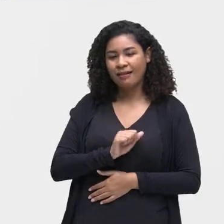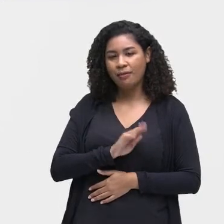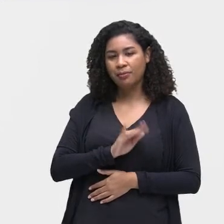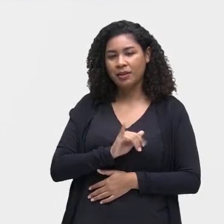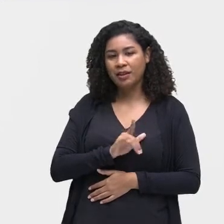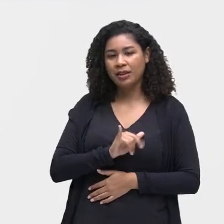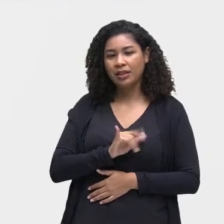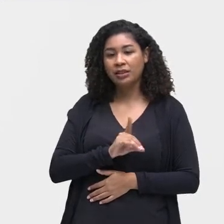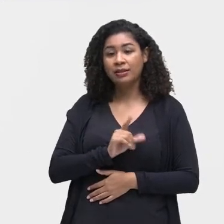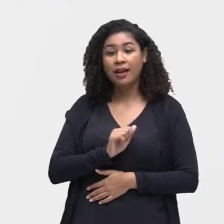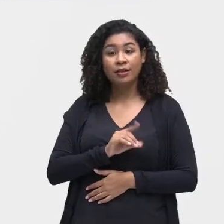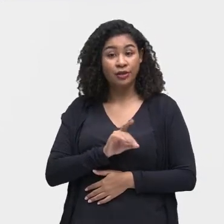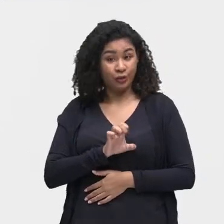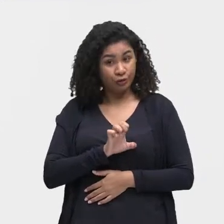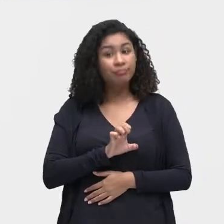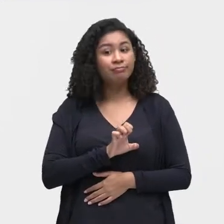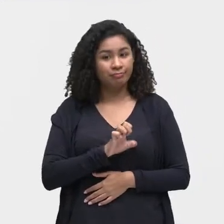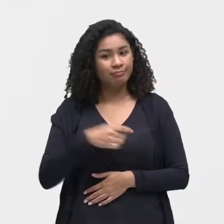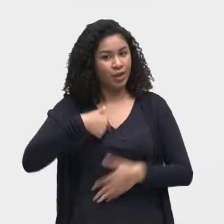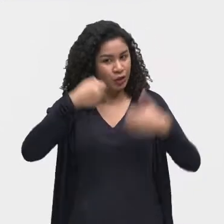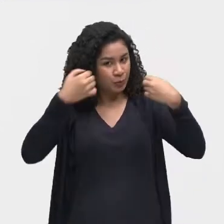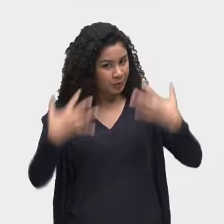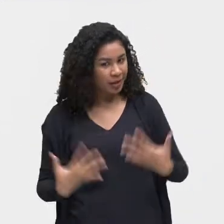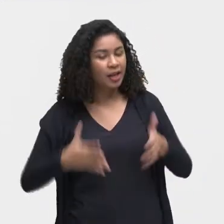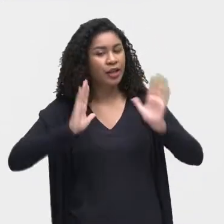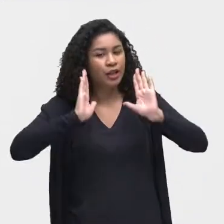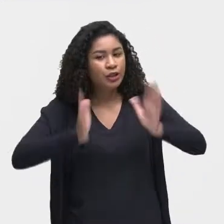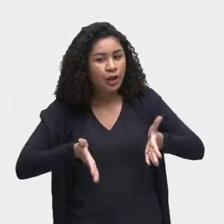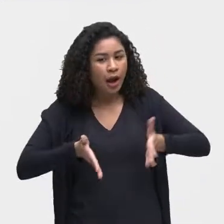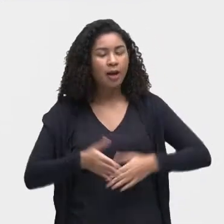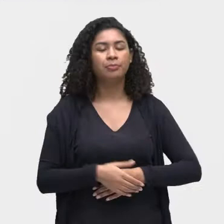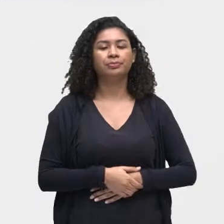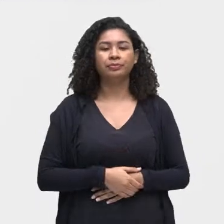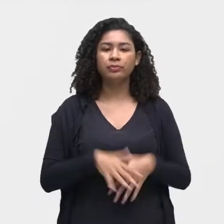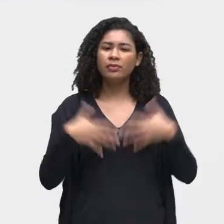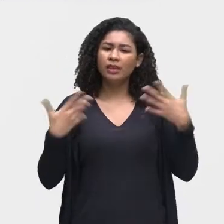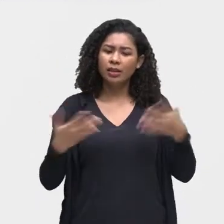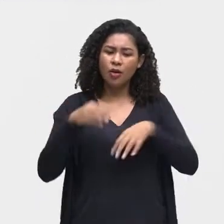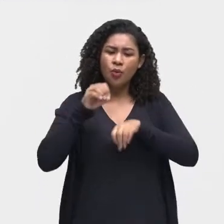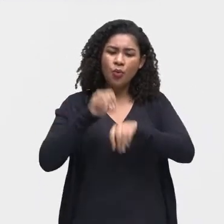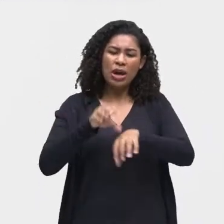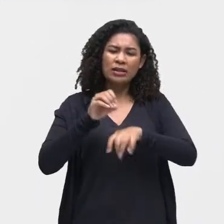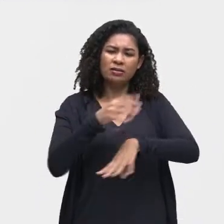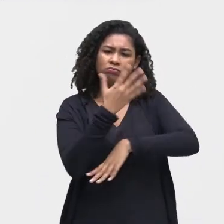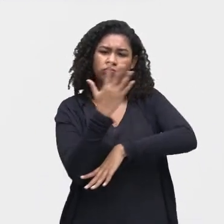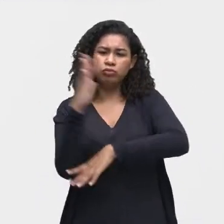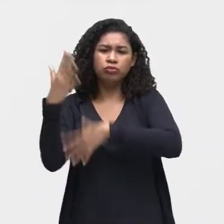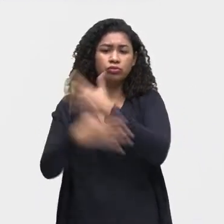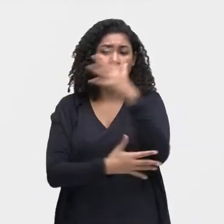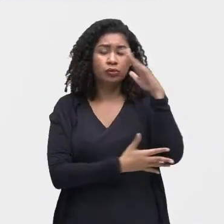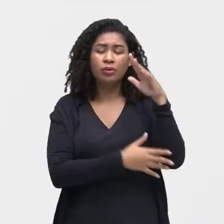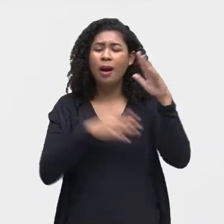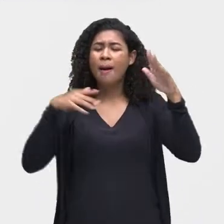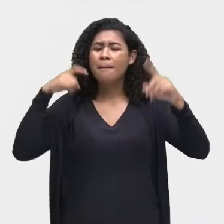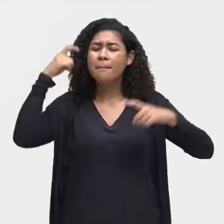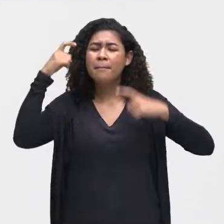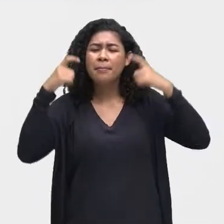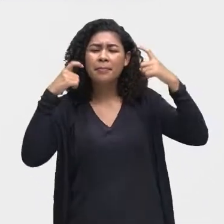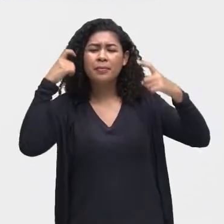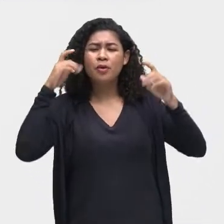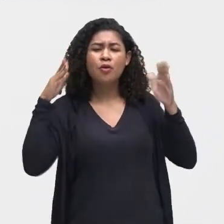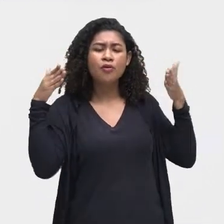Então, a educação ambiental, ela está preocupada em formar gerações que se sintam